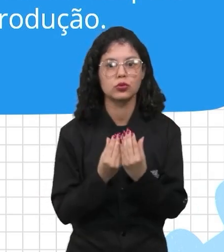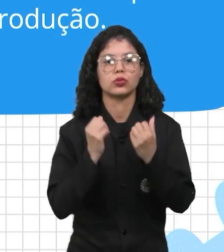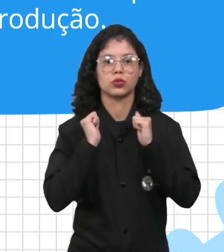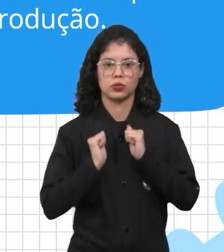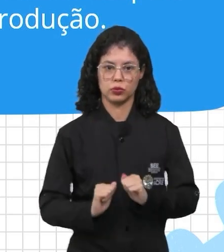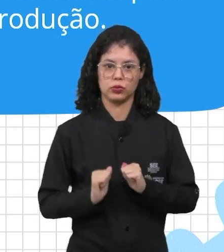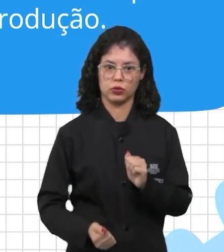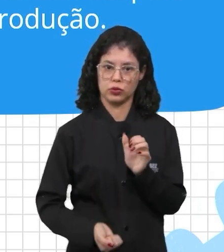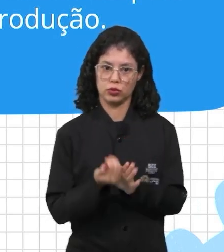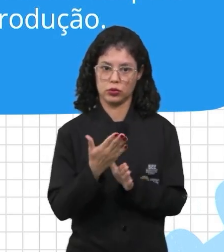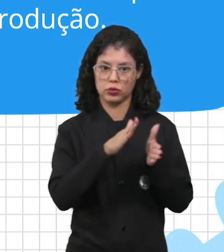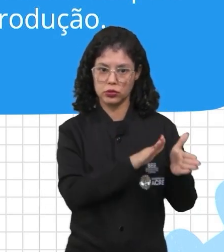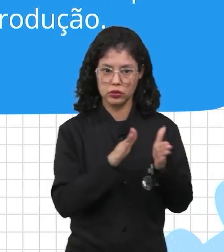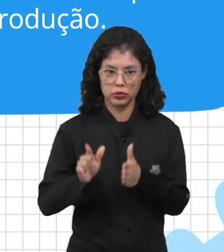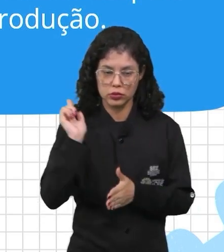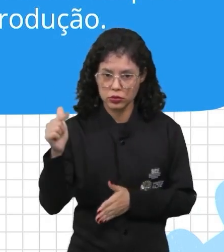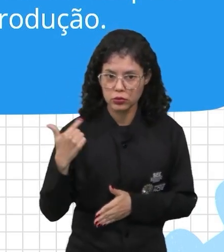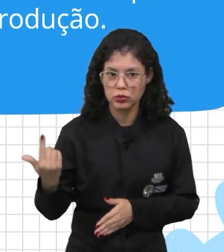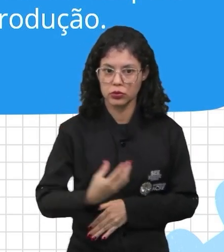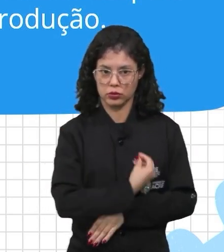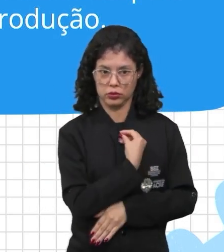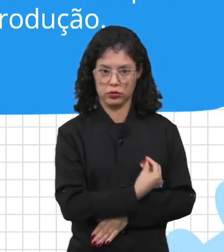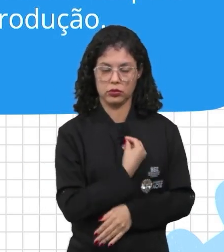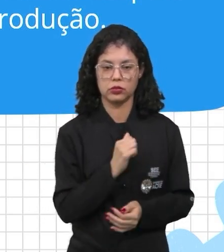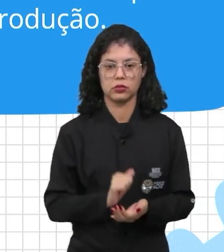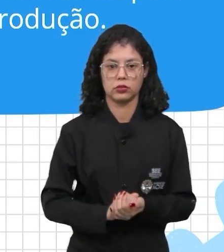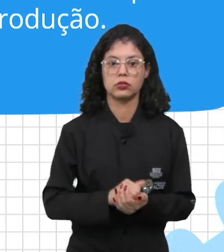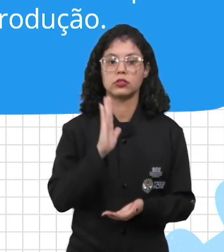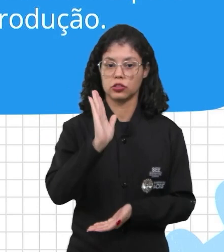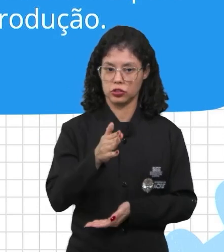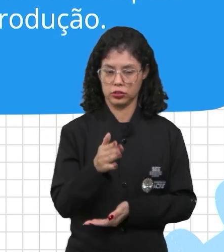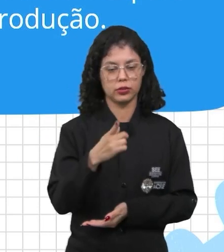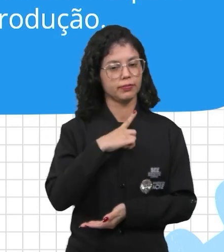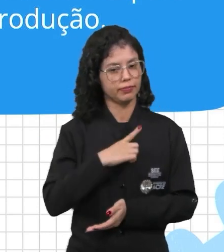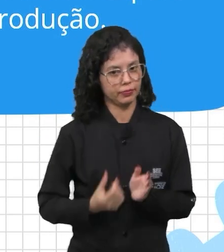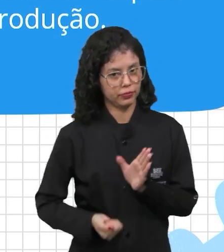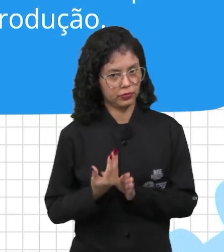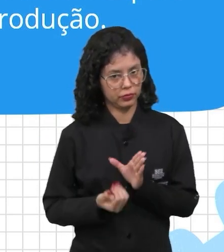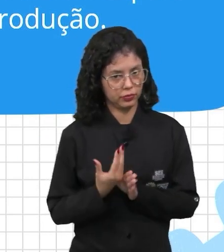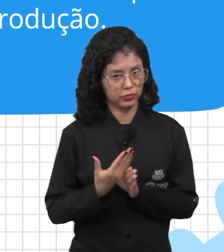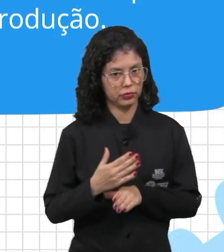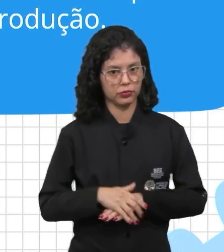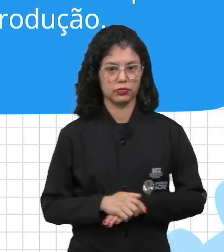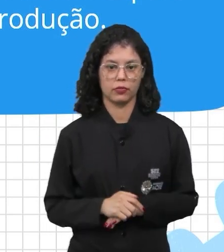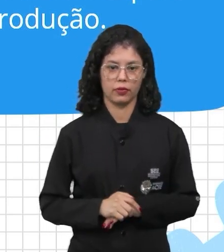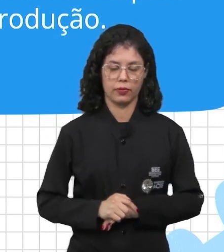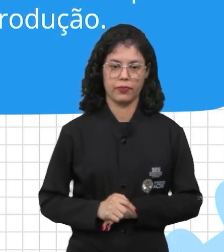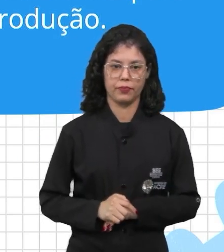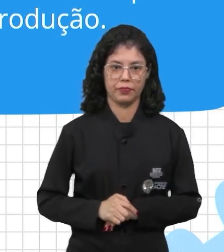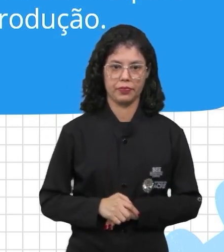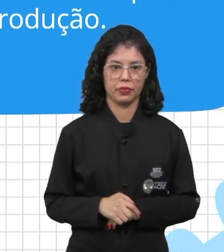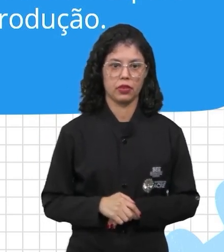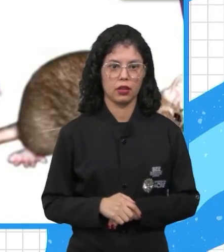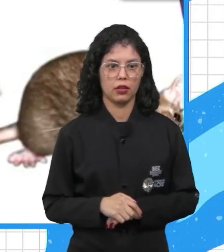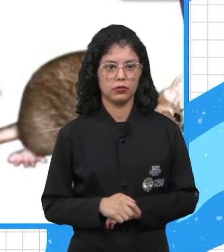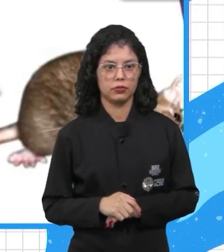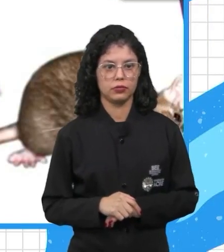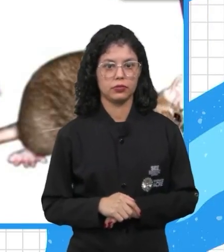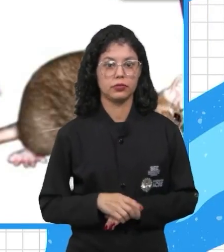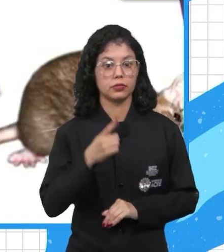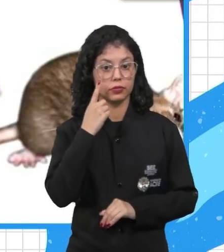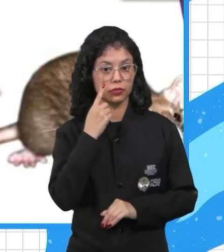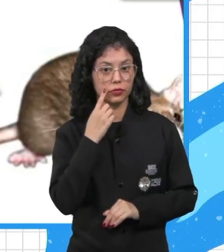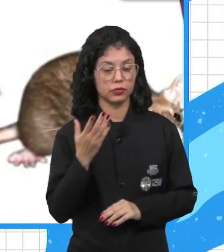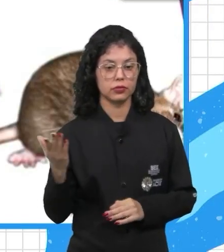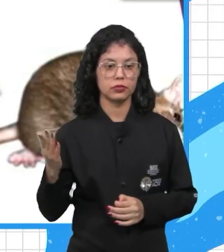os seres vivos só poderiam surgir a partir de outros seres vivos pré-existentes pela reprodução. Então, vamos ver